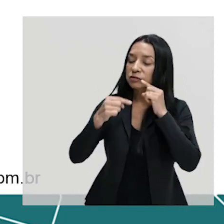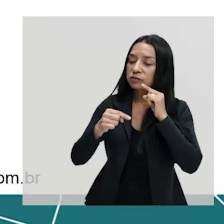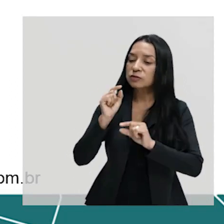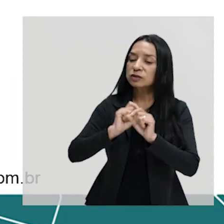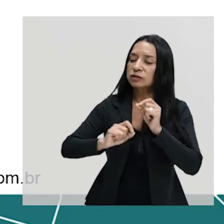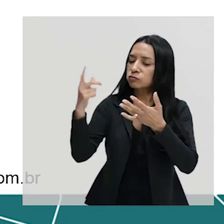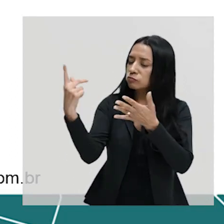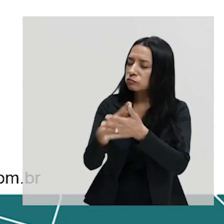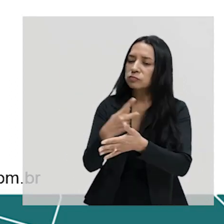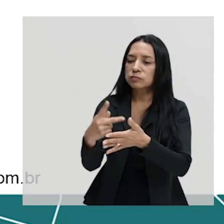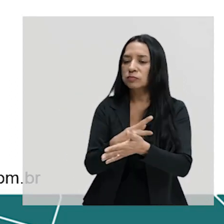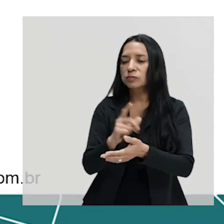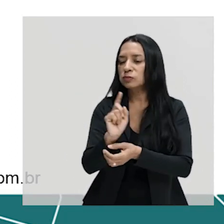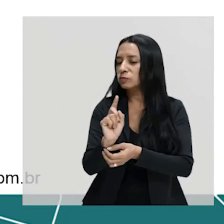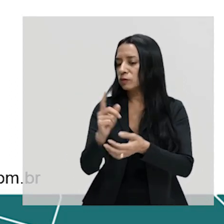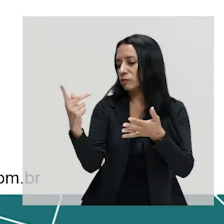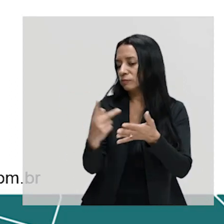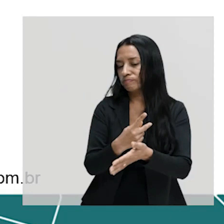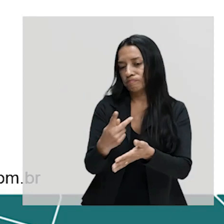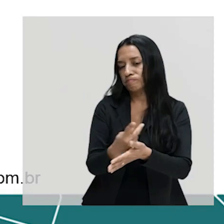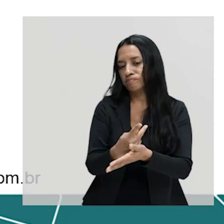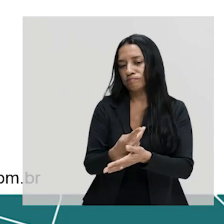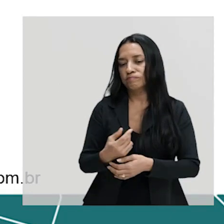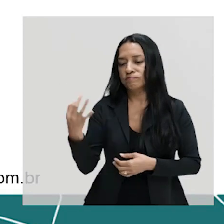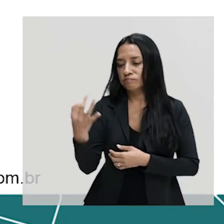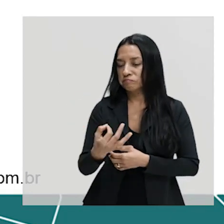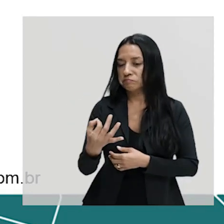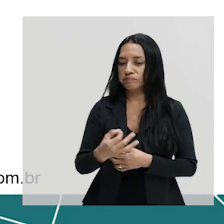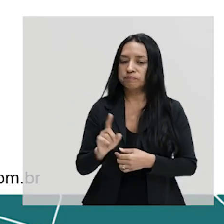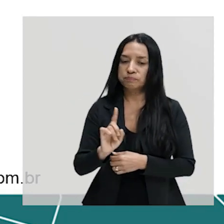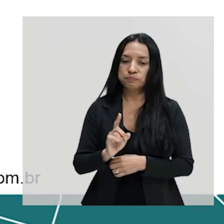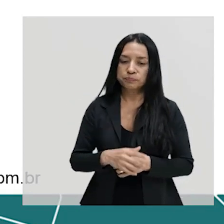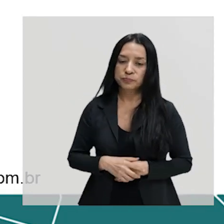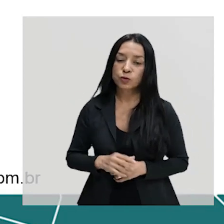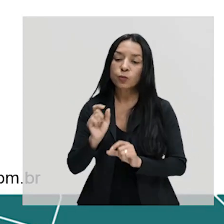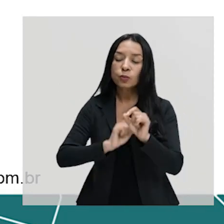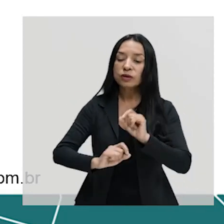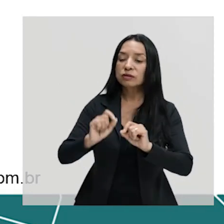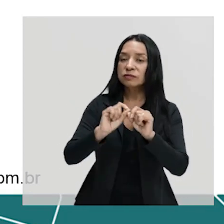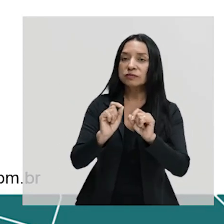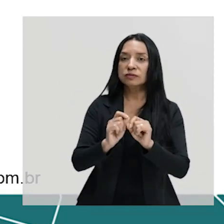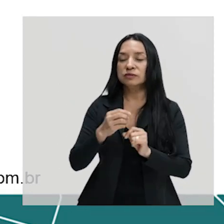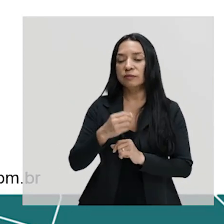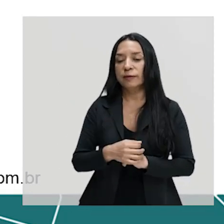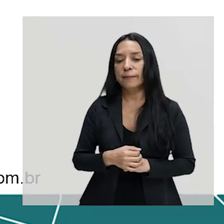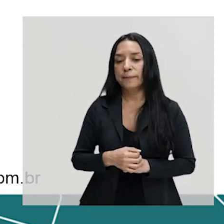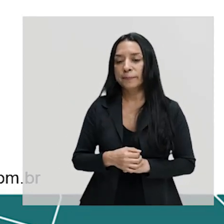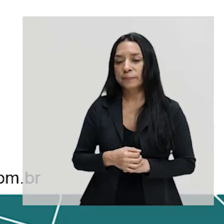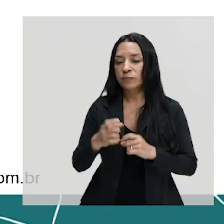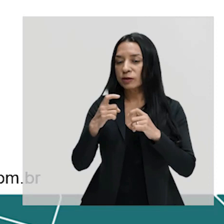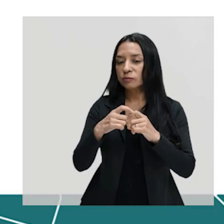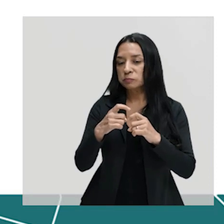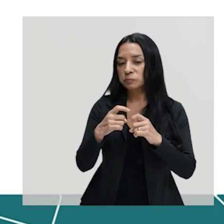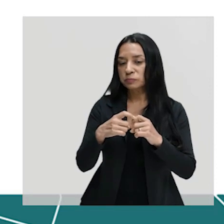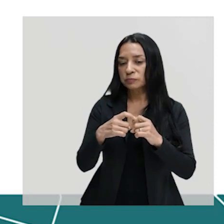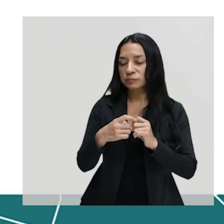que isso tava errado que isso não era correto e o que que ele fez tá o médico